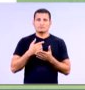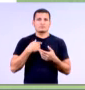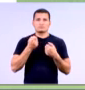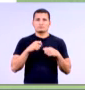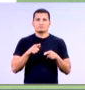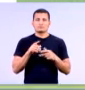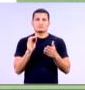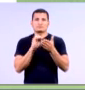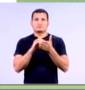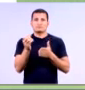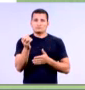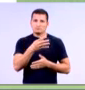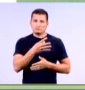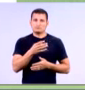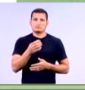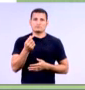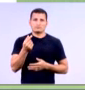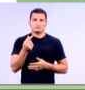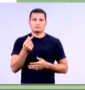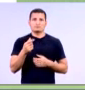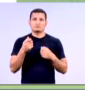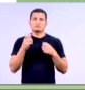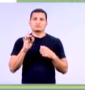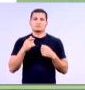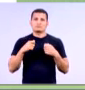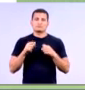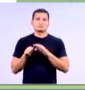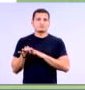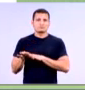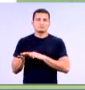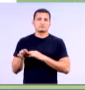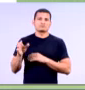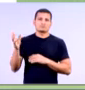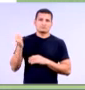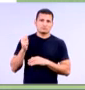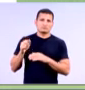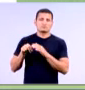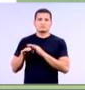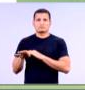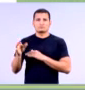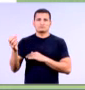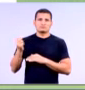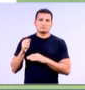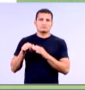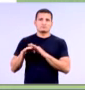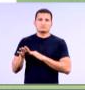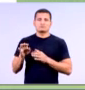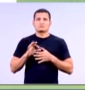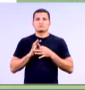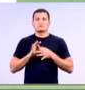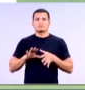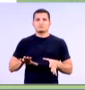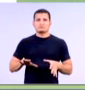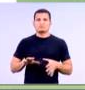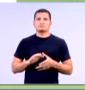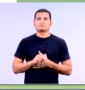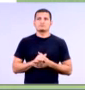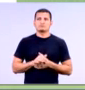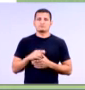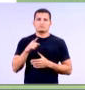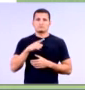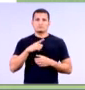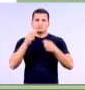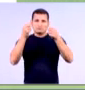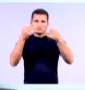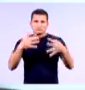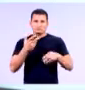novos valores. Eu só preciso ficar sacando, depositando. Posso sacar e depositar à vontade. Isso aí, gente, está bem explicado